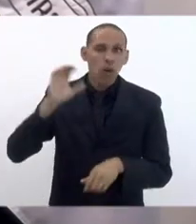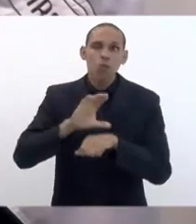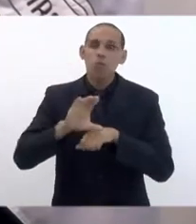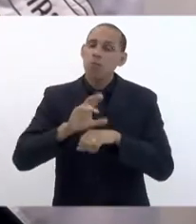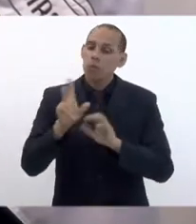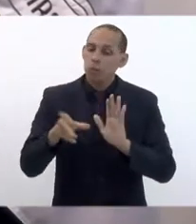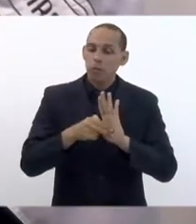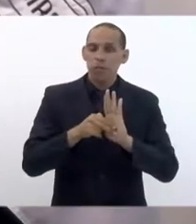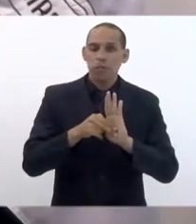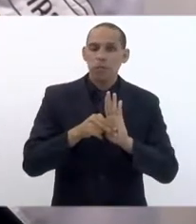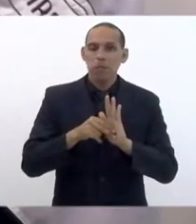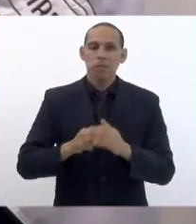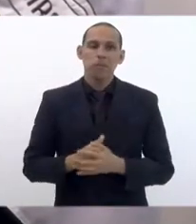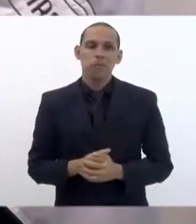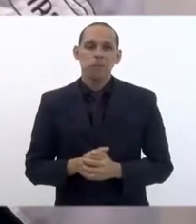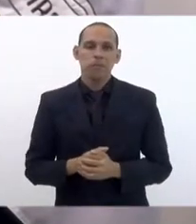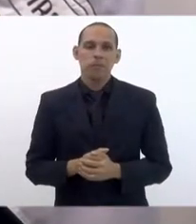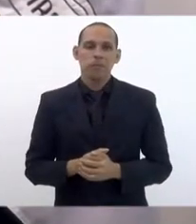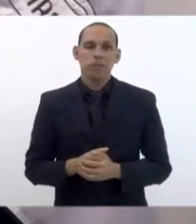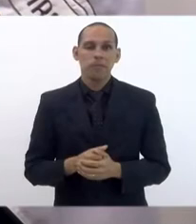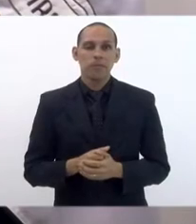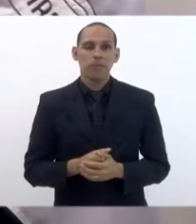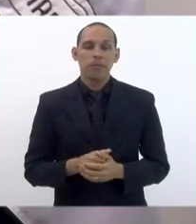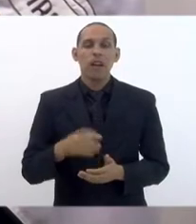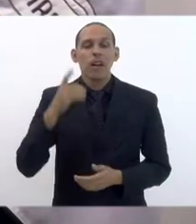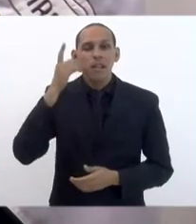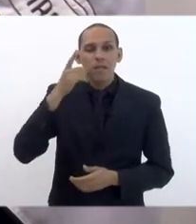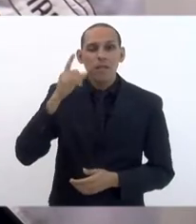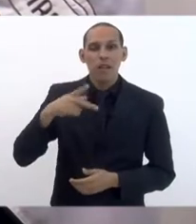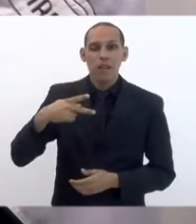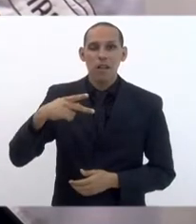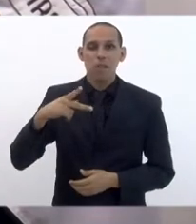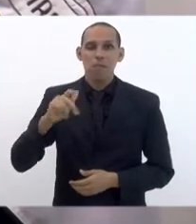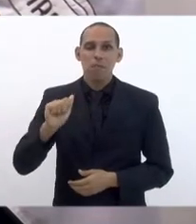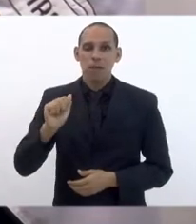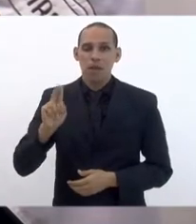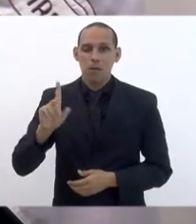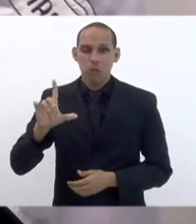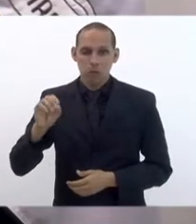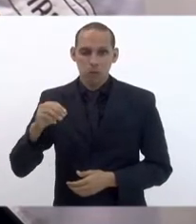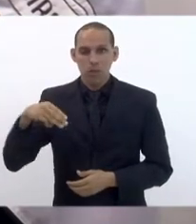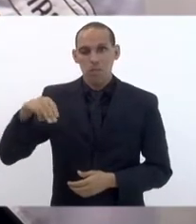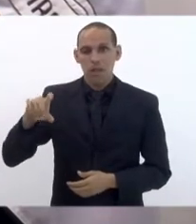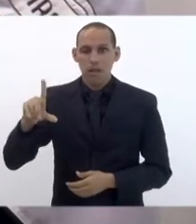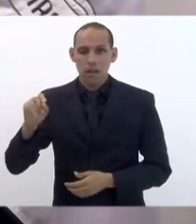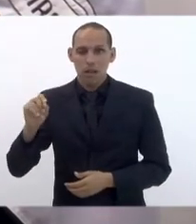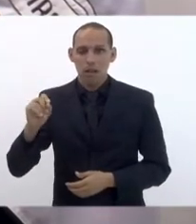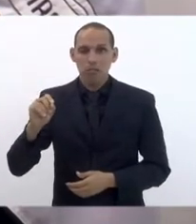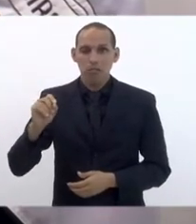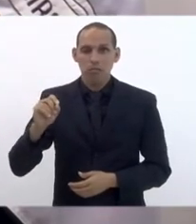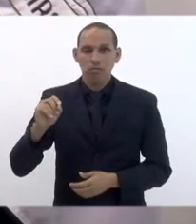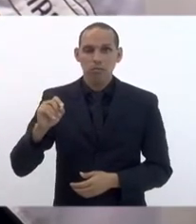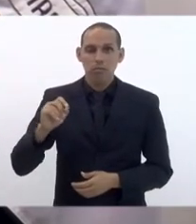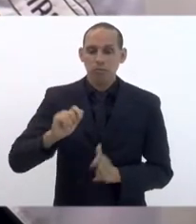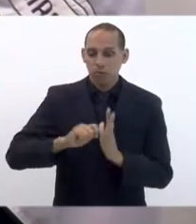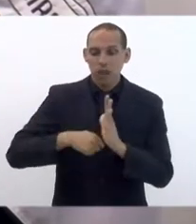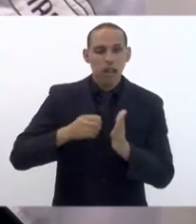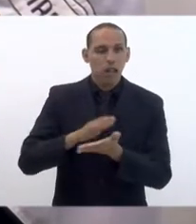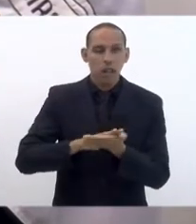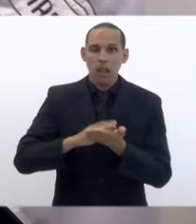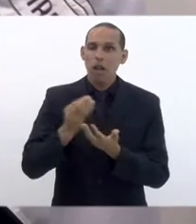emendas. Como o deputado Paulo Mello, o voto dele não foi assinado nem publicado, eu coloco novamente em